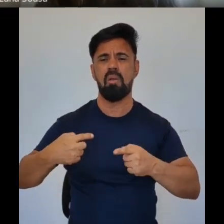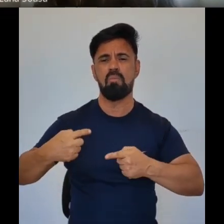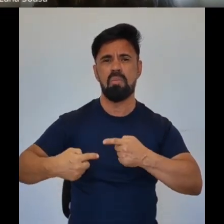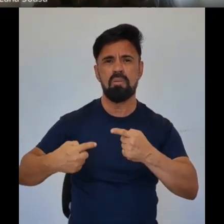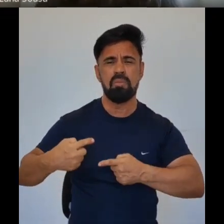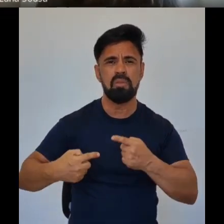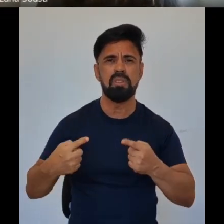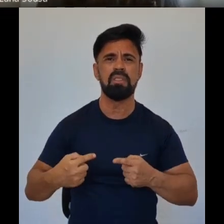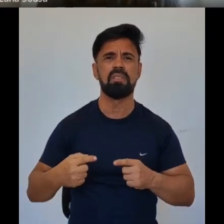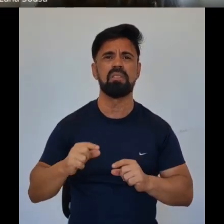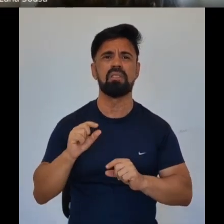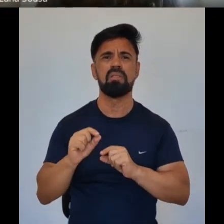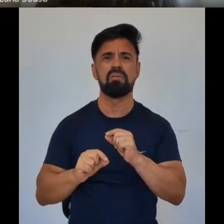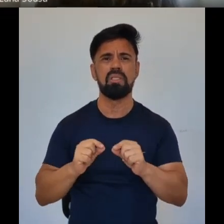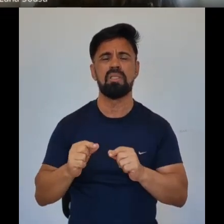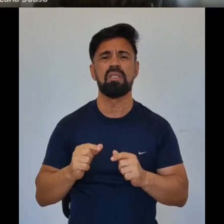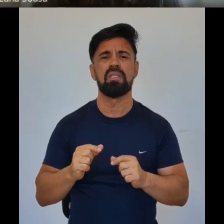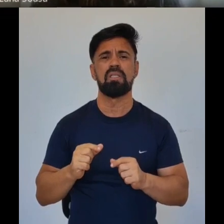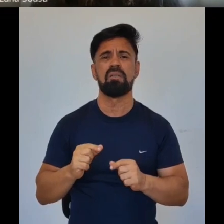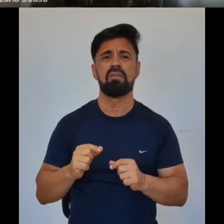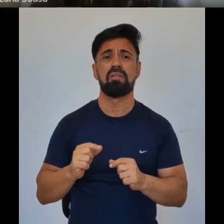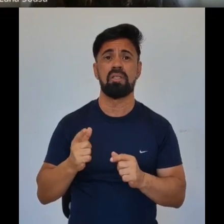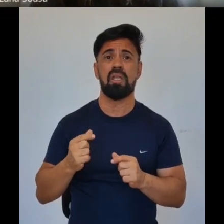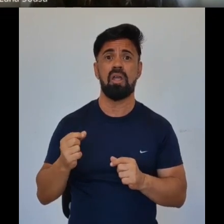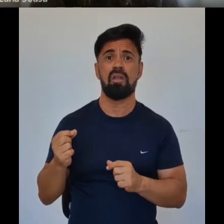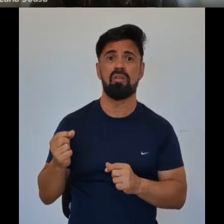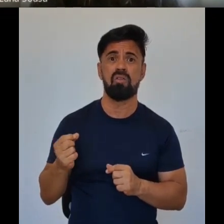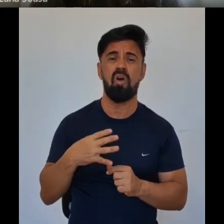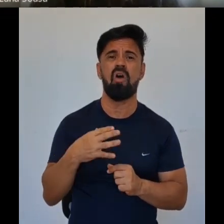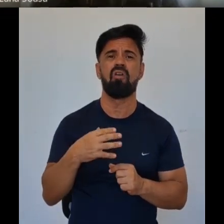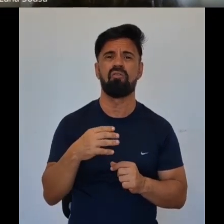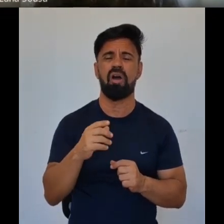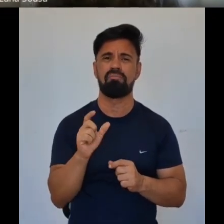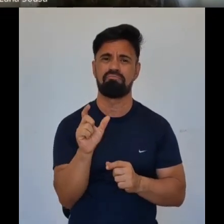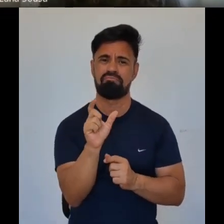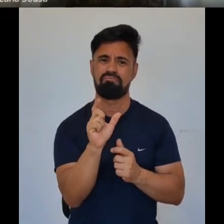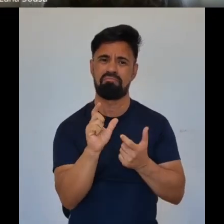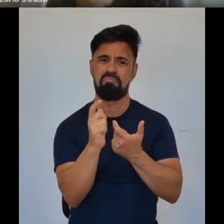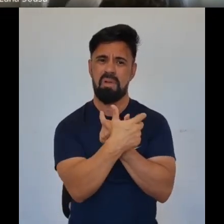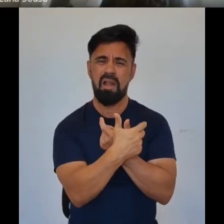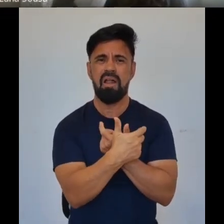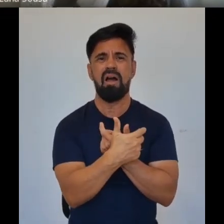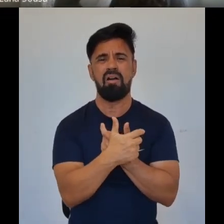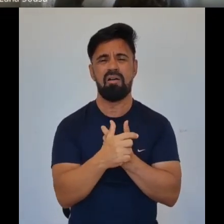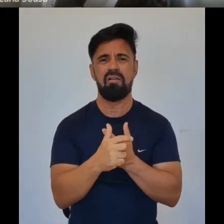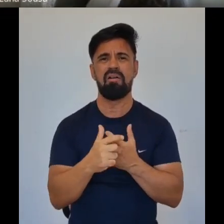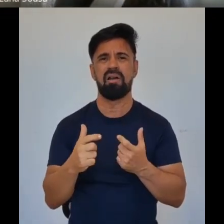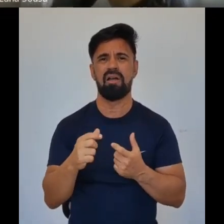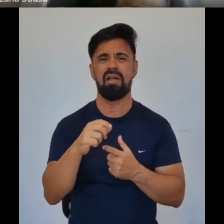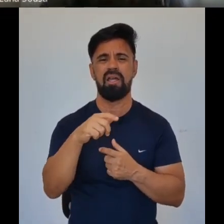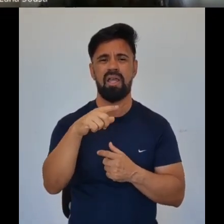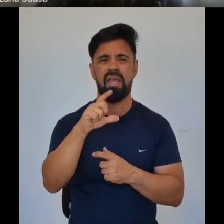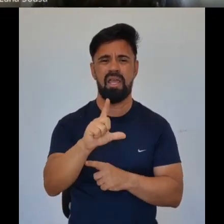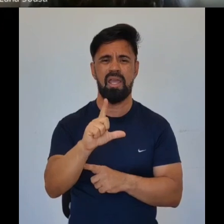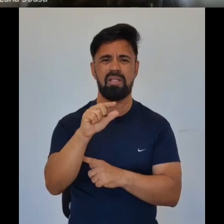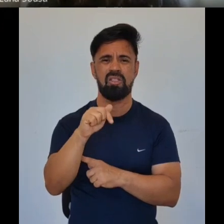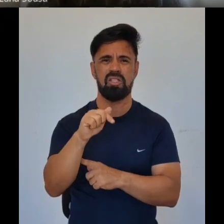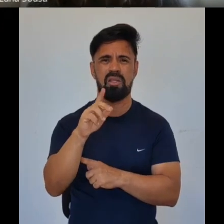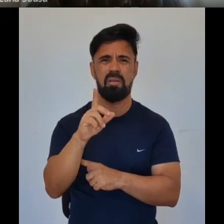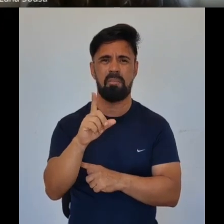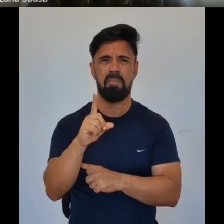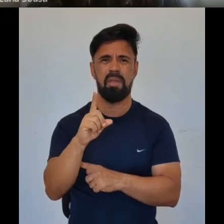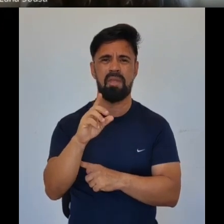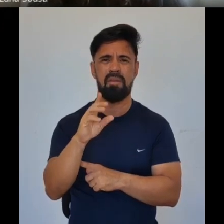por municípios e estados para atendimento nessas instituições. A gente tem também a política de saúde integral